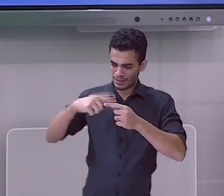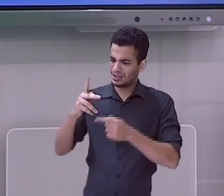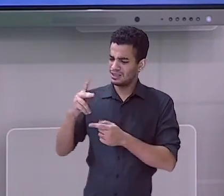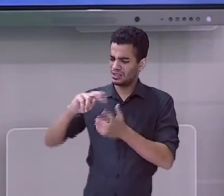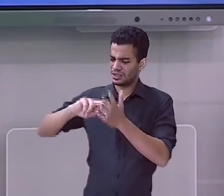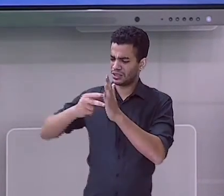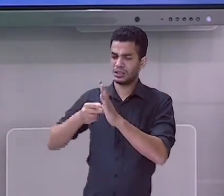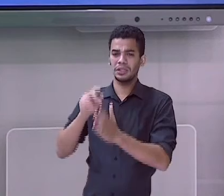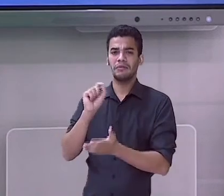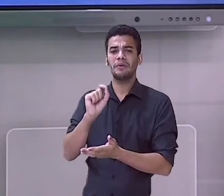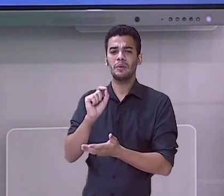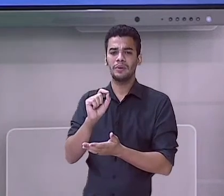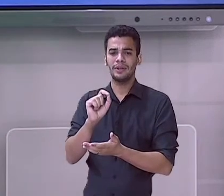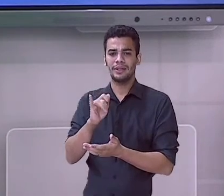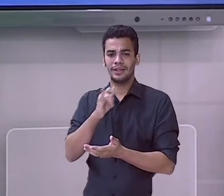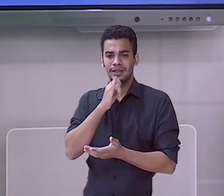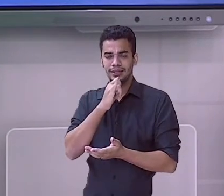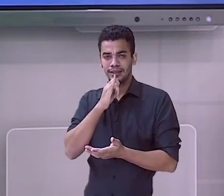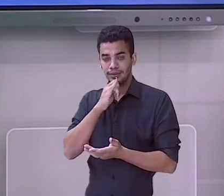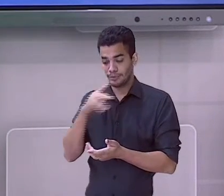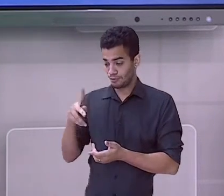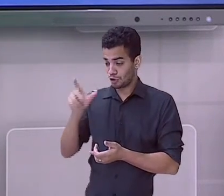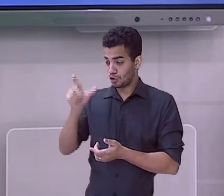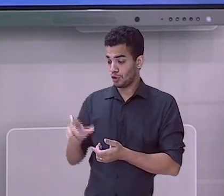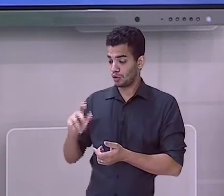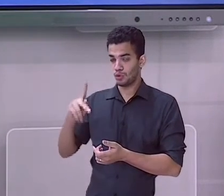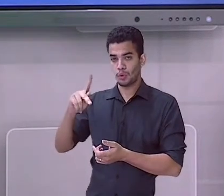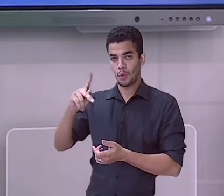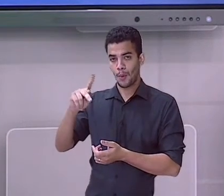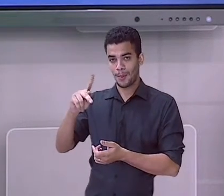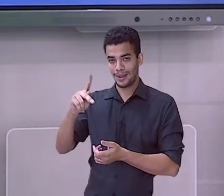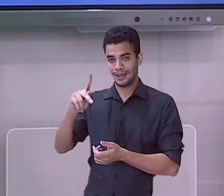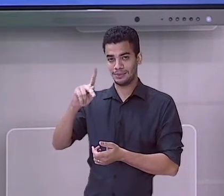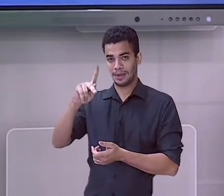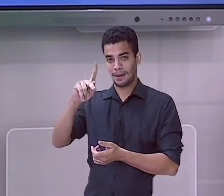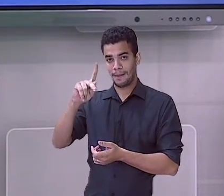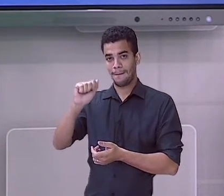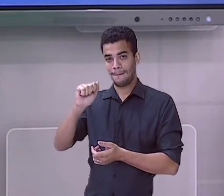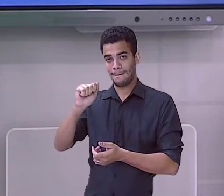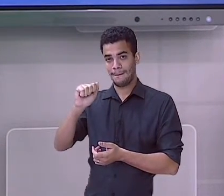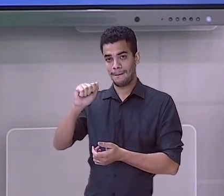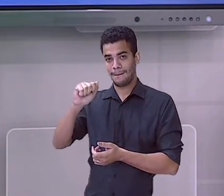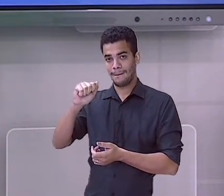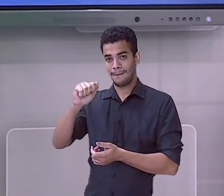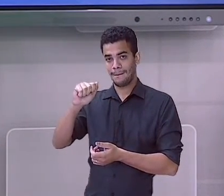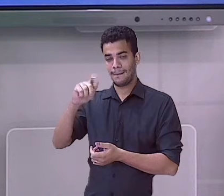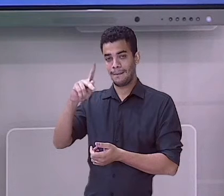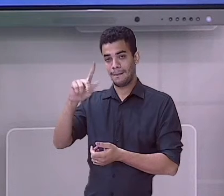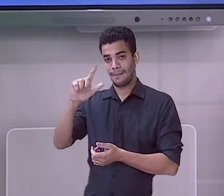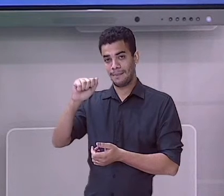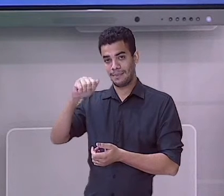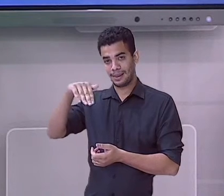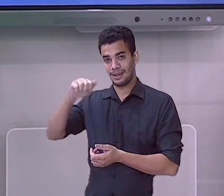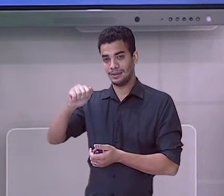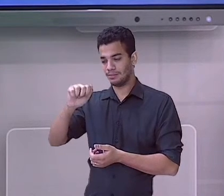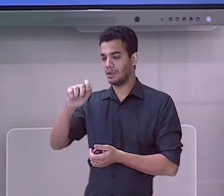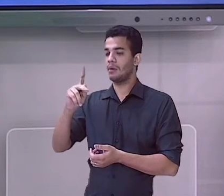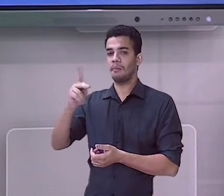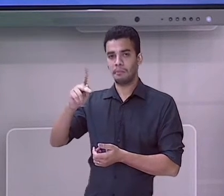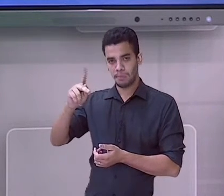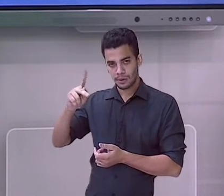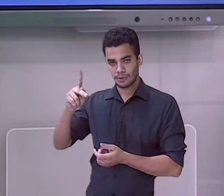as estruturas sanguíneas nele. Quando a gente faz um processo de doação do sangue,